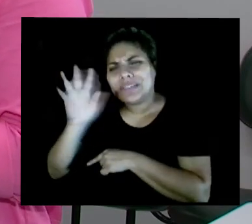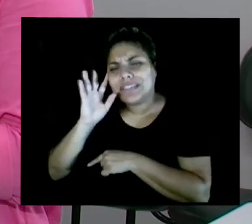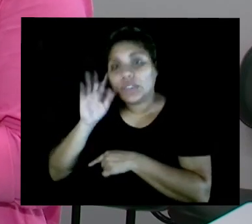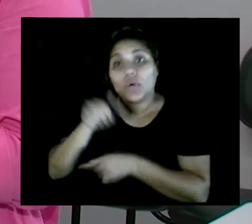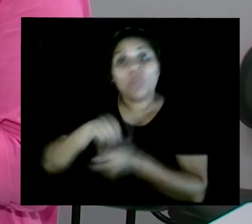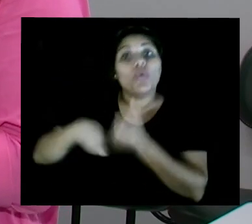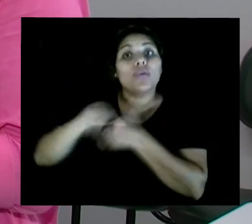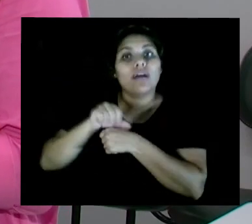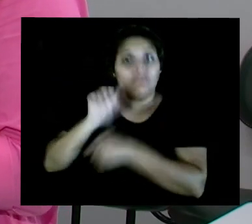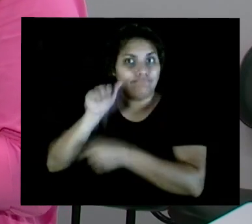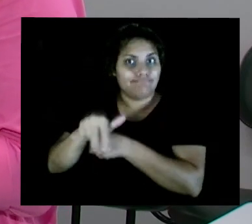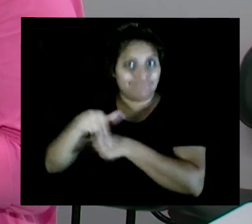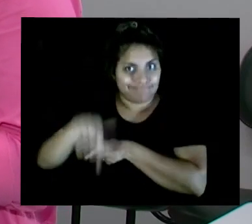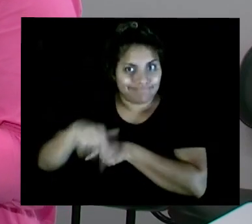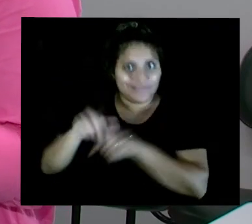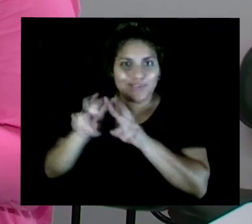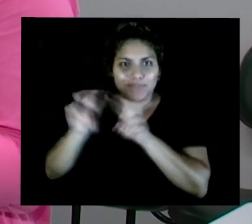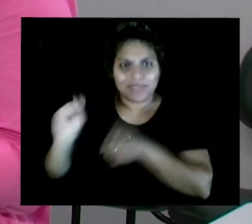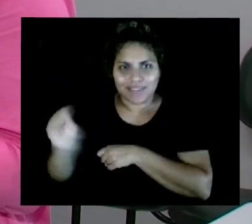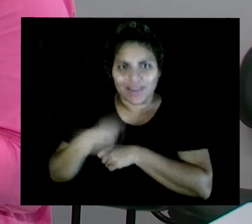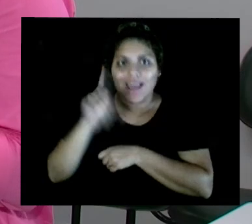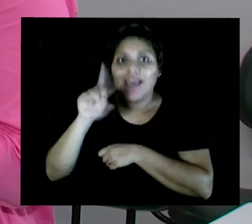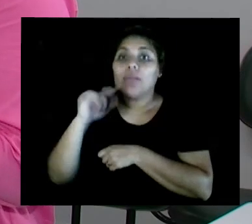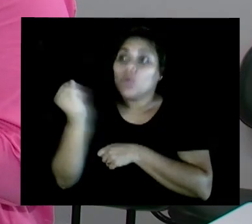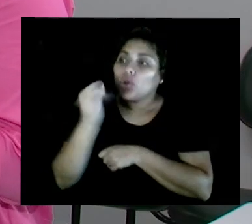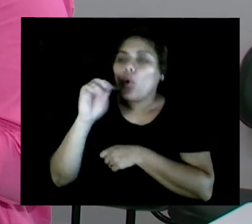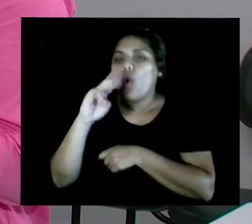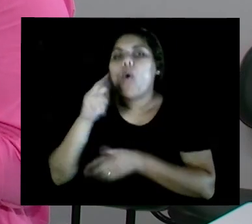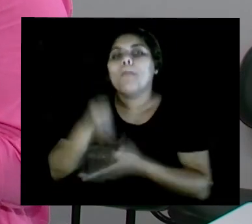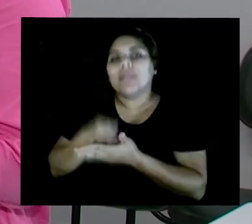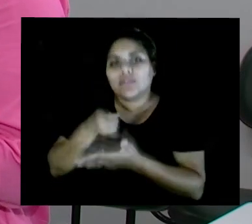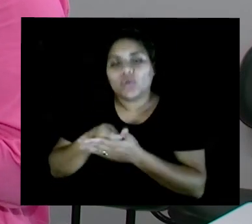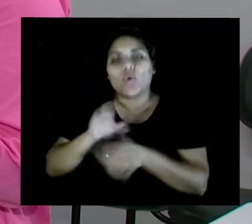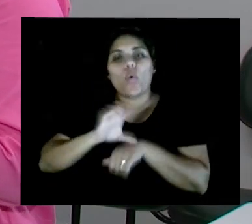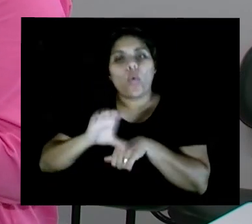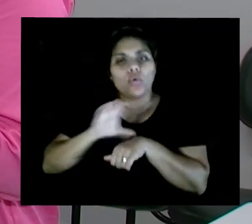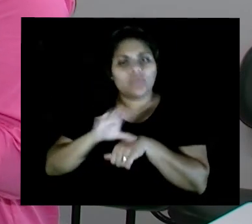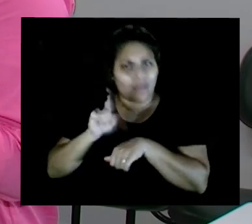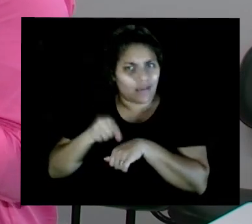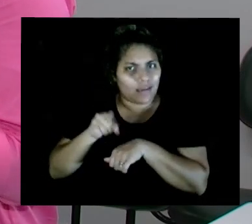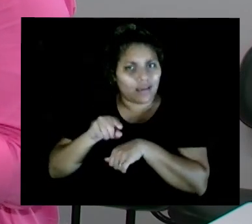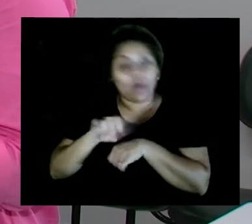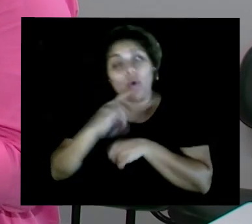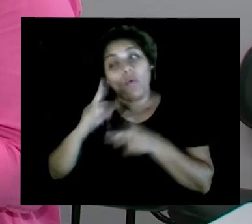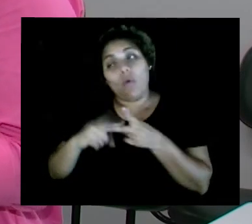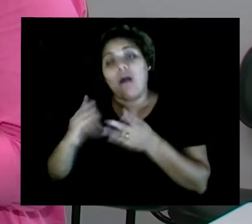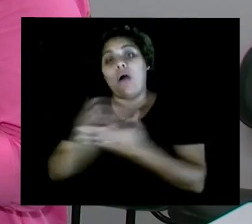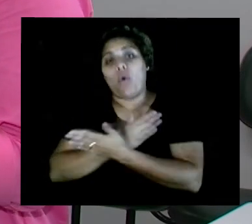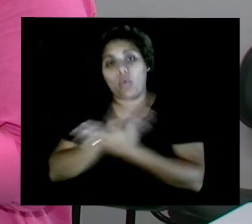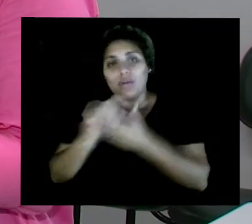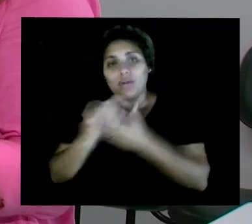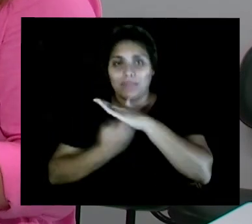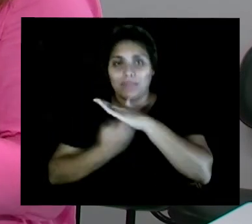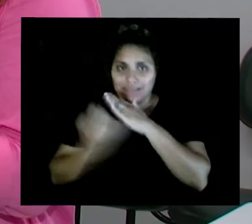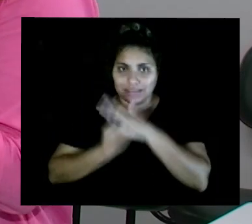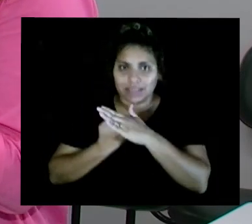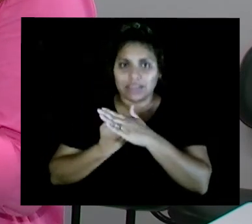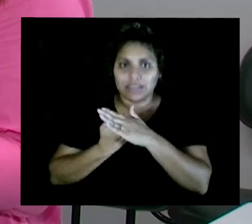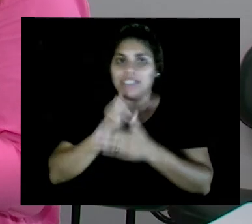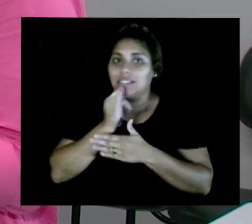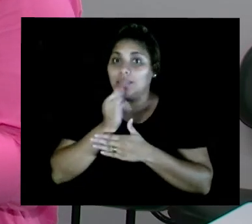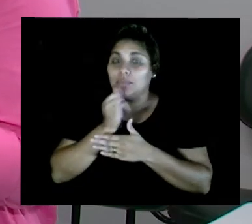carreira, é importante ou é obrigatório fazer o curso, ou algumas